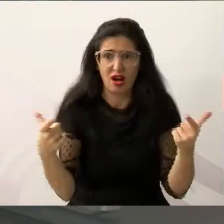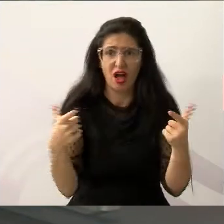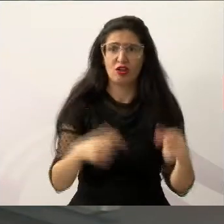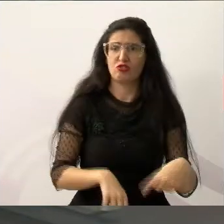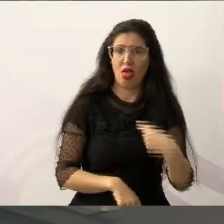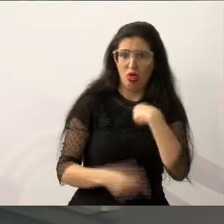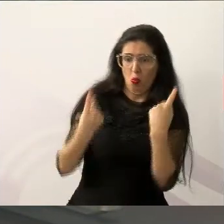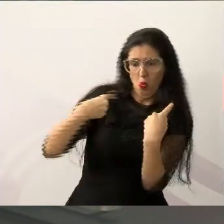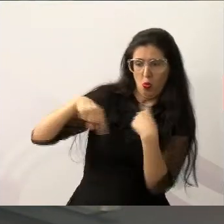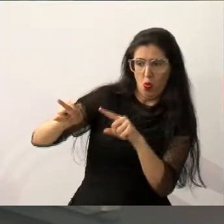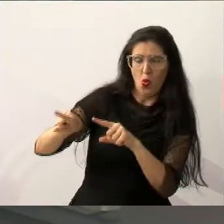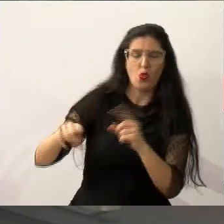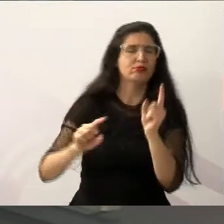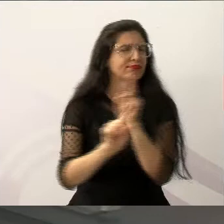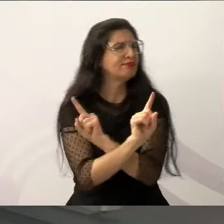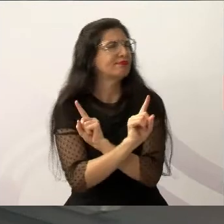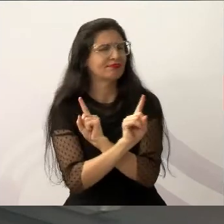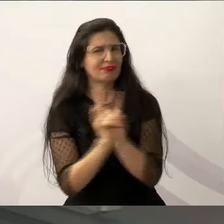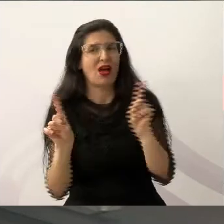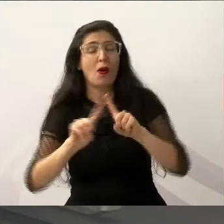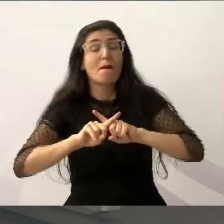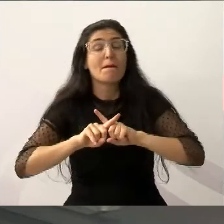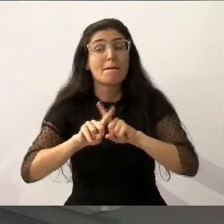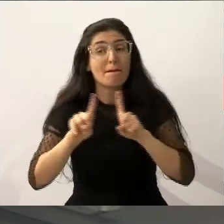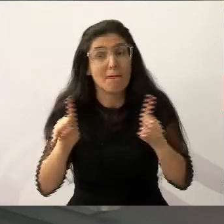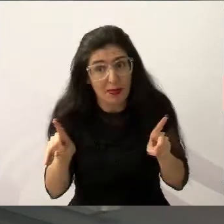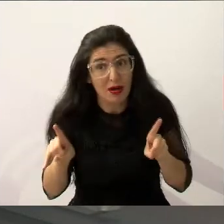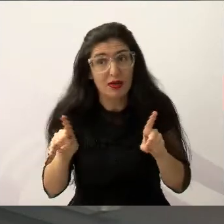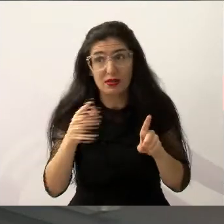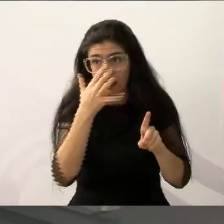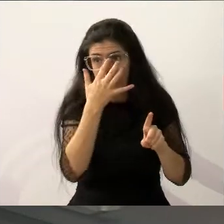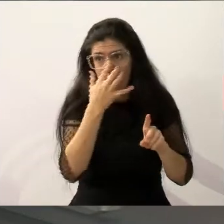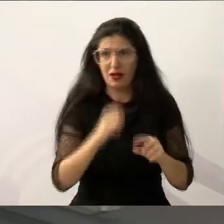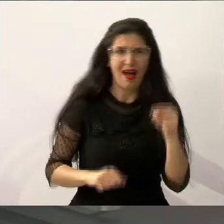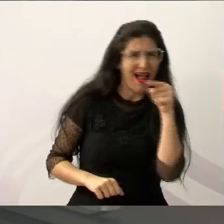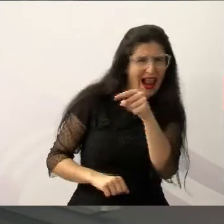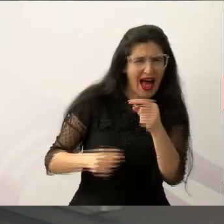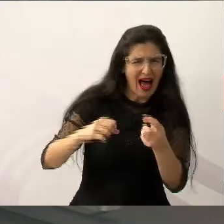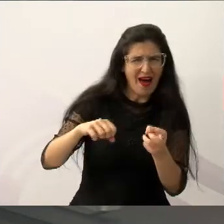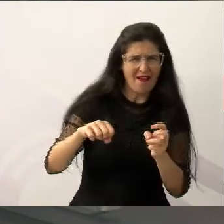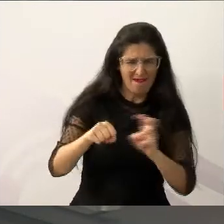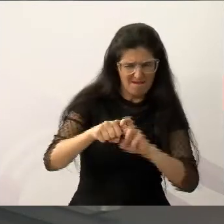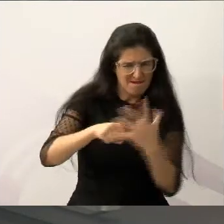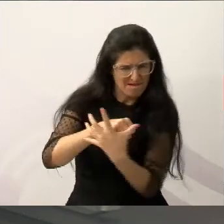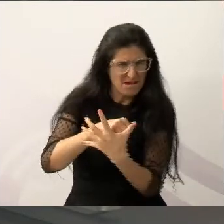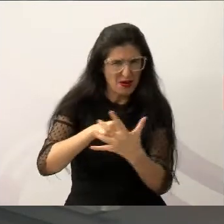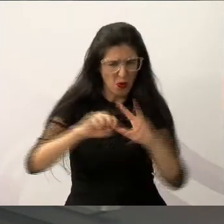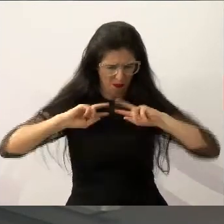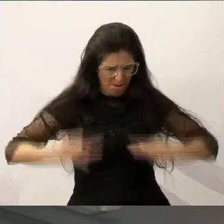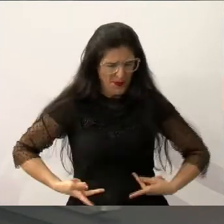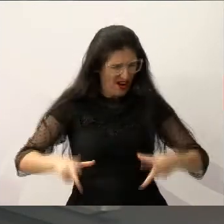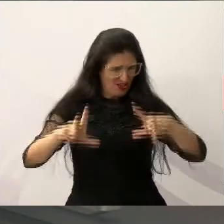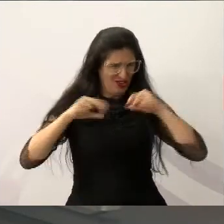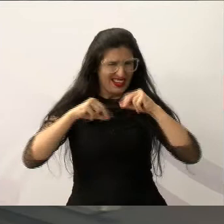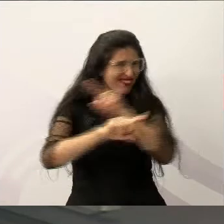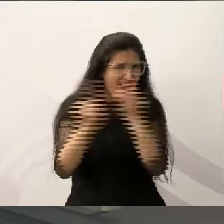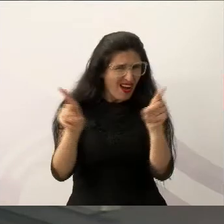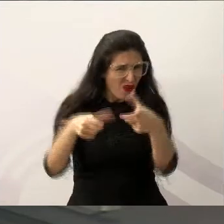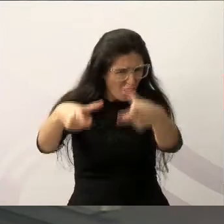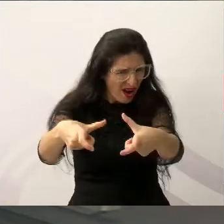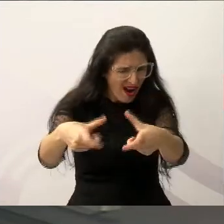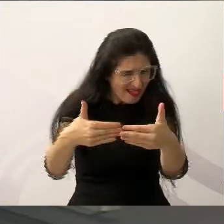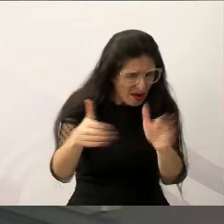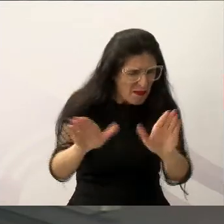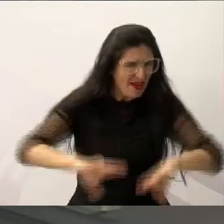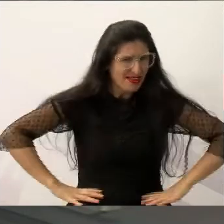o funcionamento também deles, não. Mas a questão é, então quer dizer que lá não pega vírus? Lá não tem a transmissão